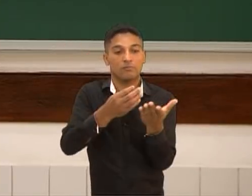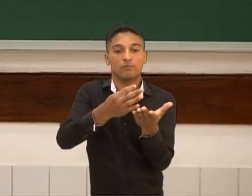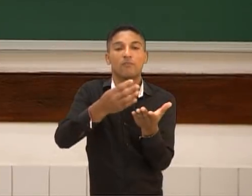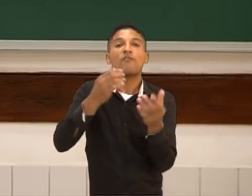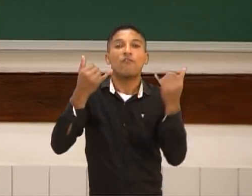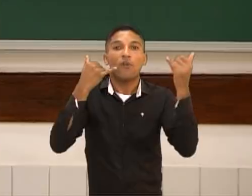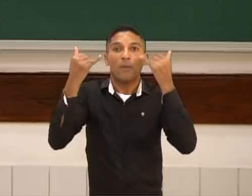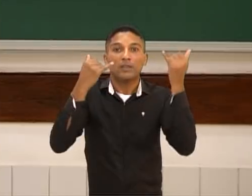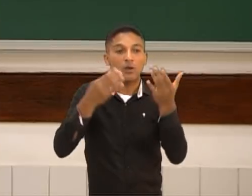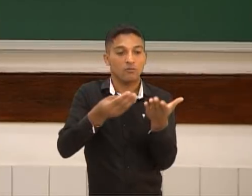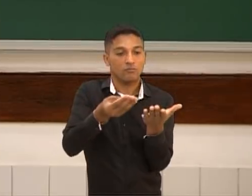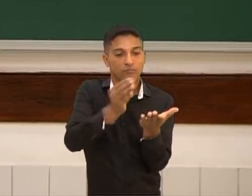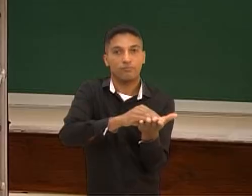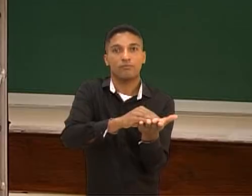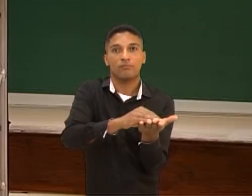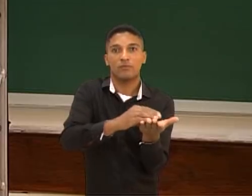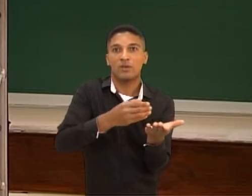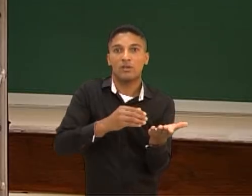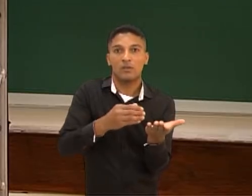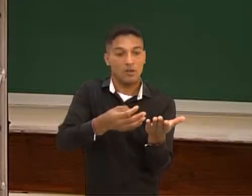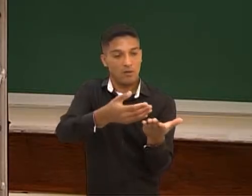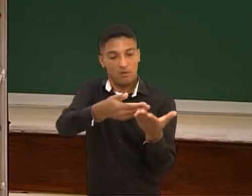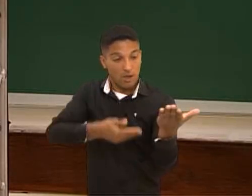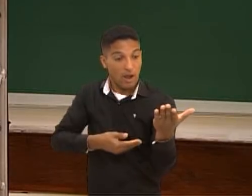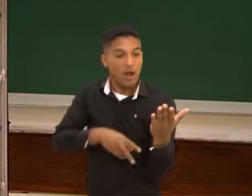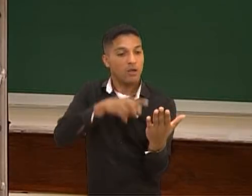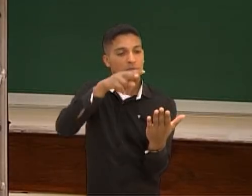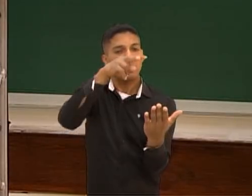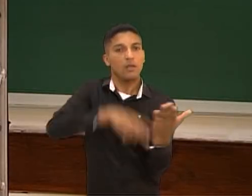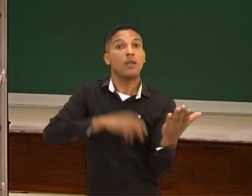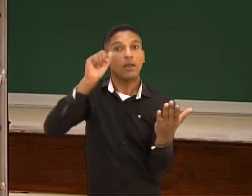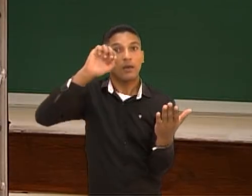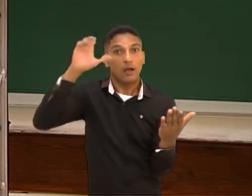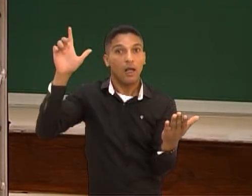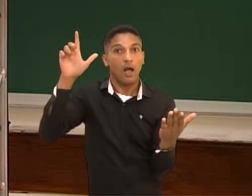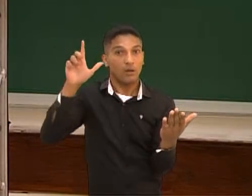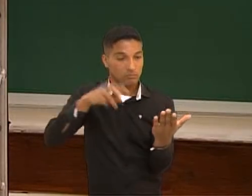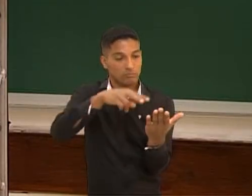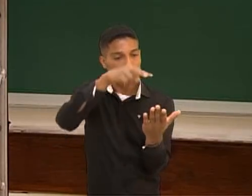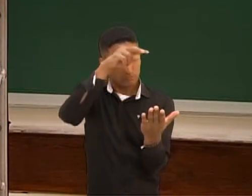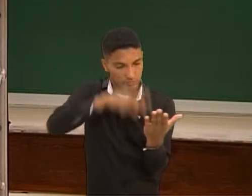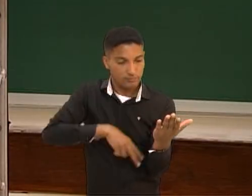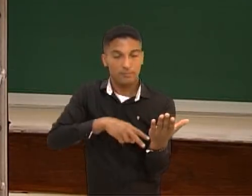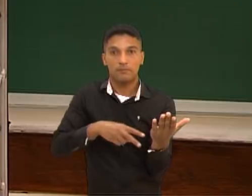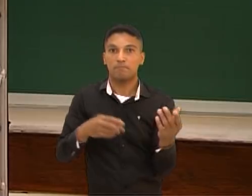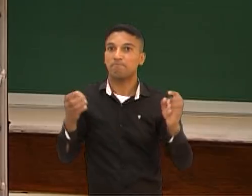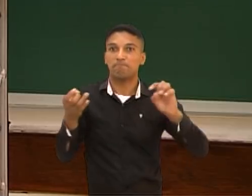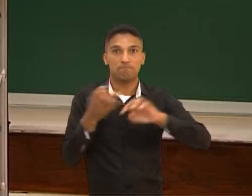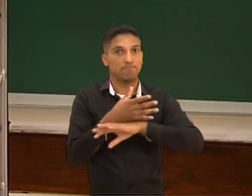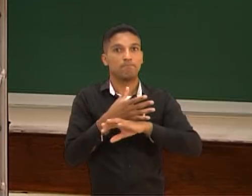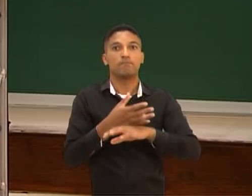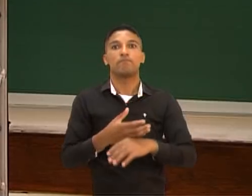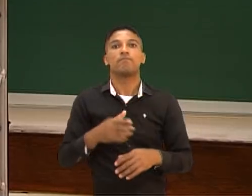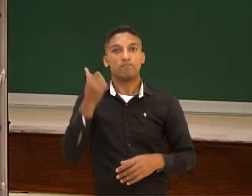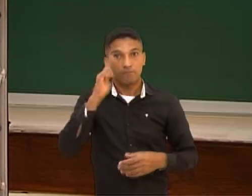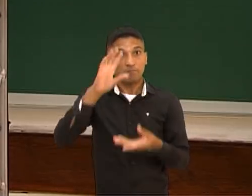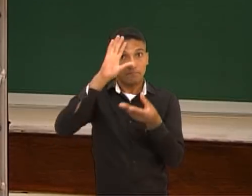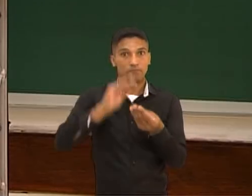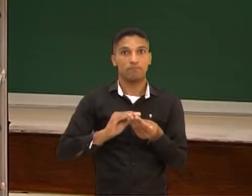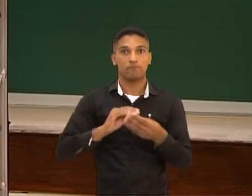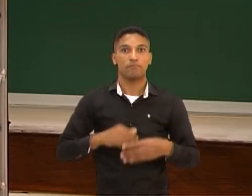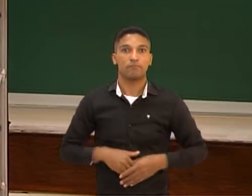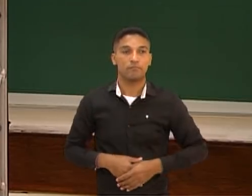gente tem ali que, no geral, são essas as características que estamos analisando, né? A linguagem, geralmente, ela tem que